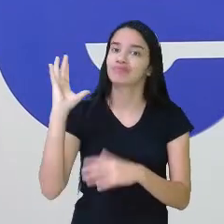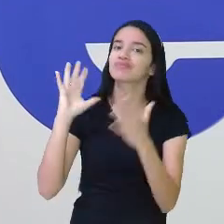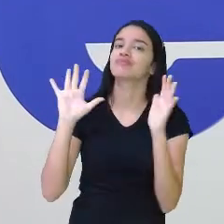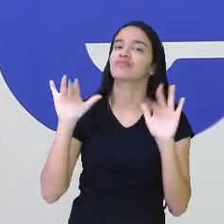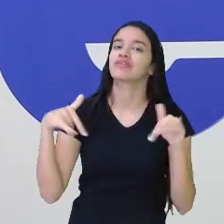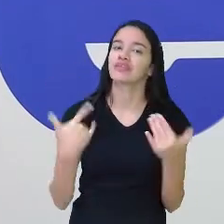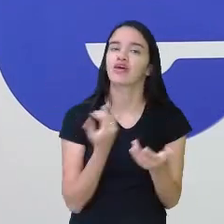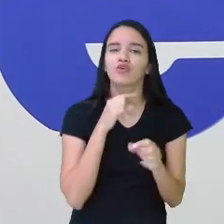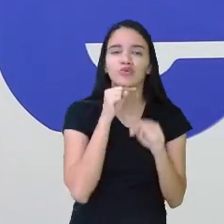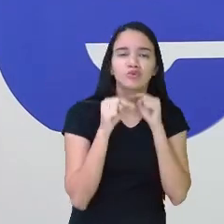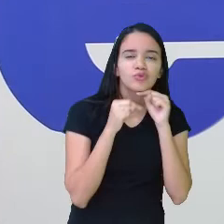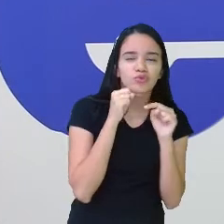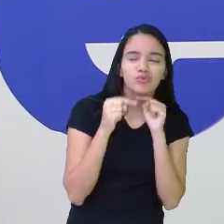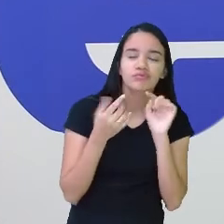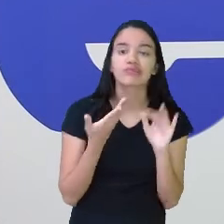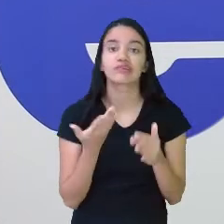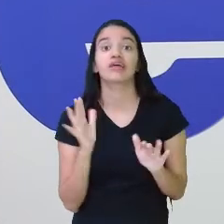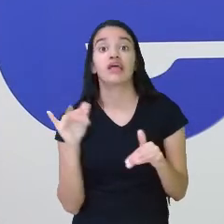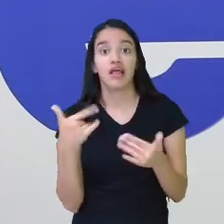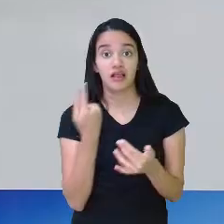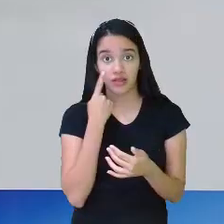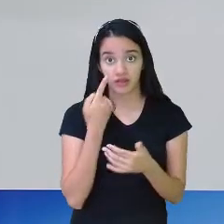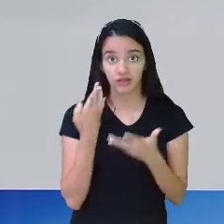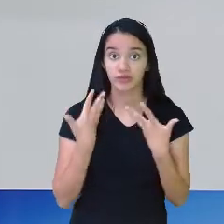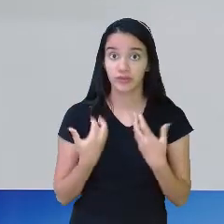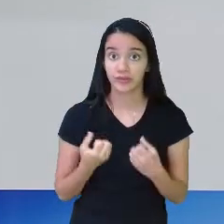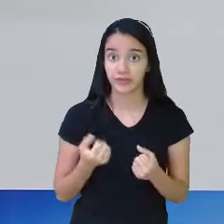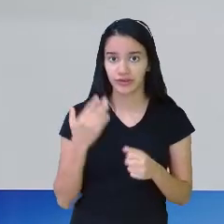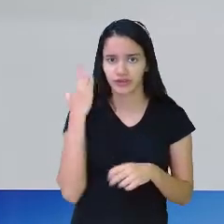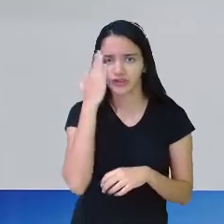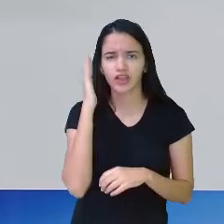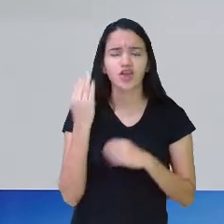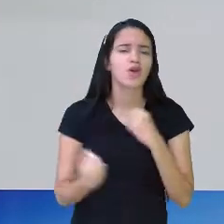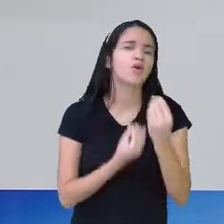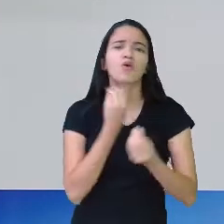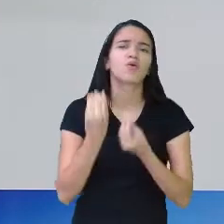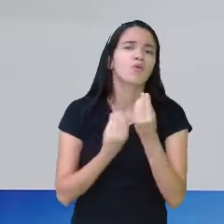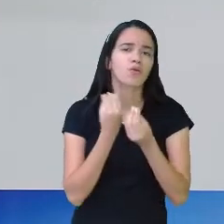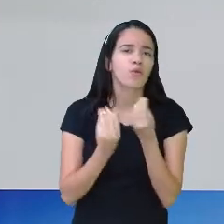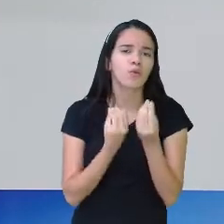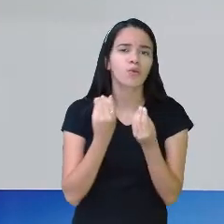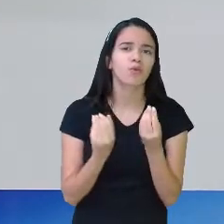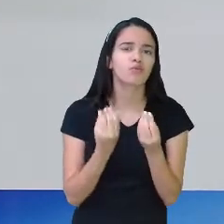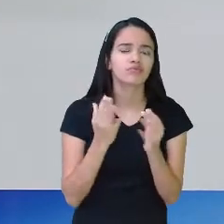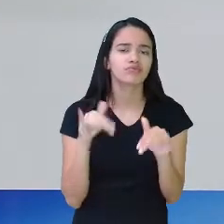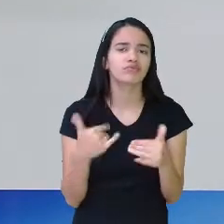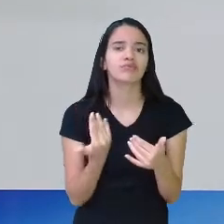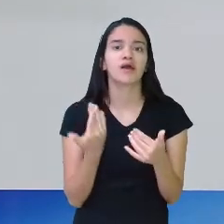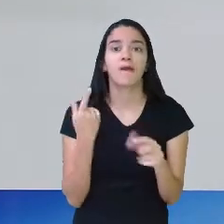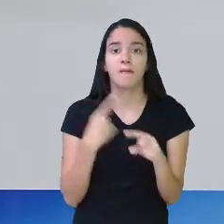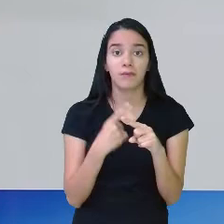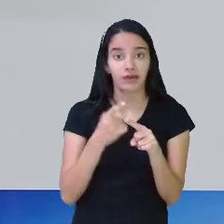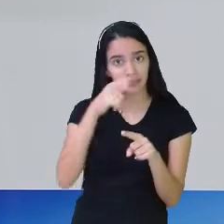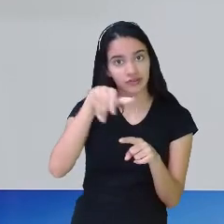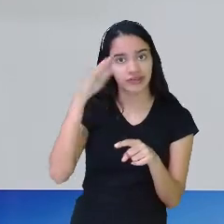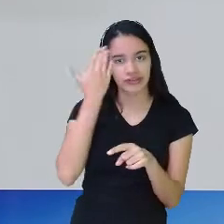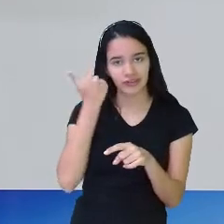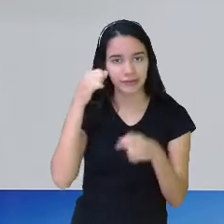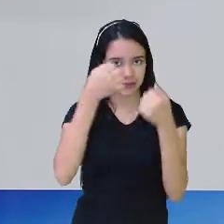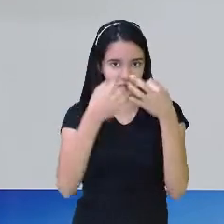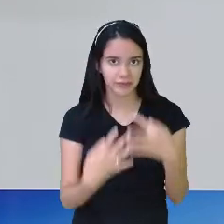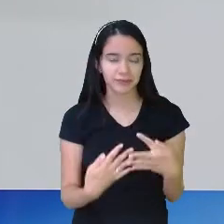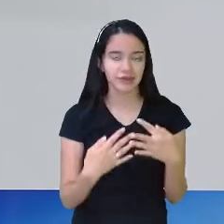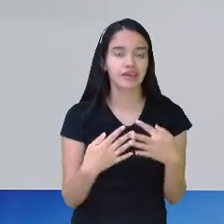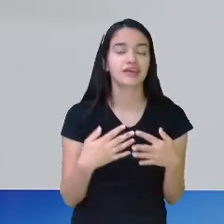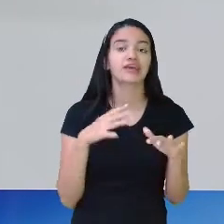Então, sem dúvida por enquanto. Então, vamos entender um pouquinho como foi que chegou a isso, porque vocês sabem, né? Eu falei para vocês